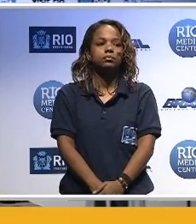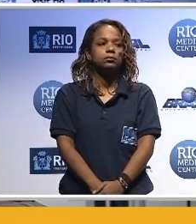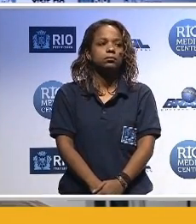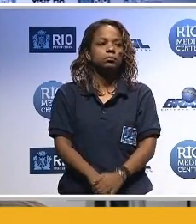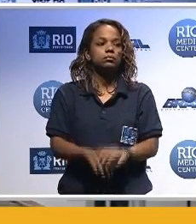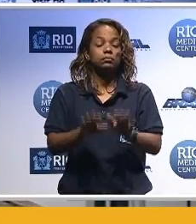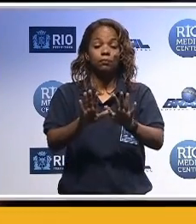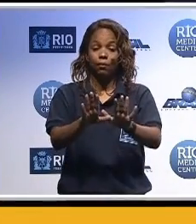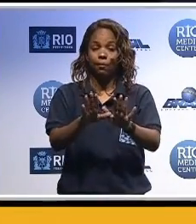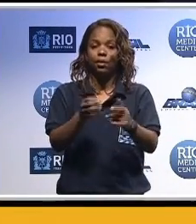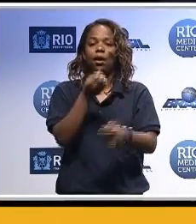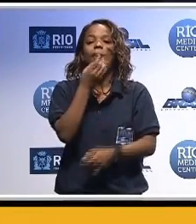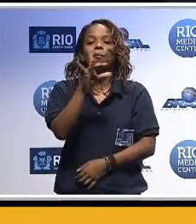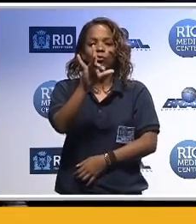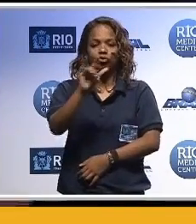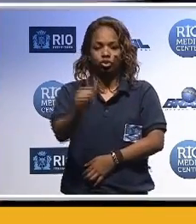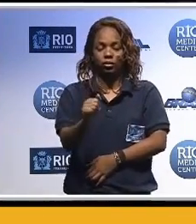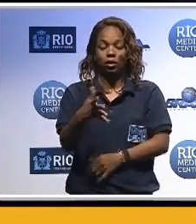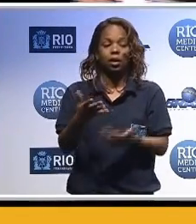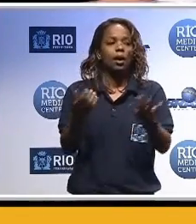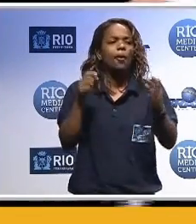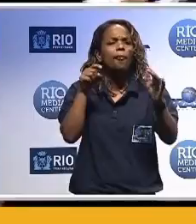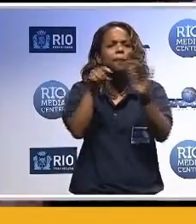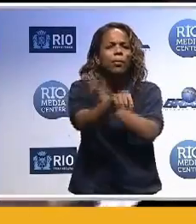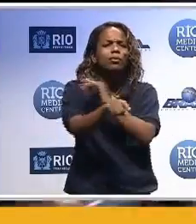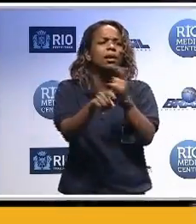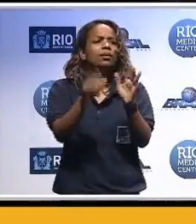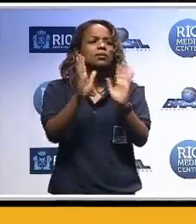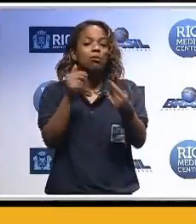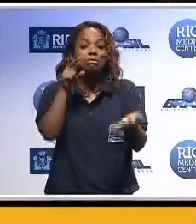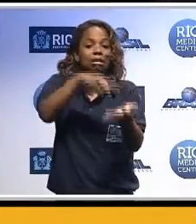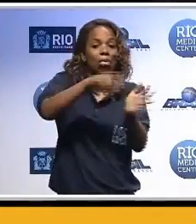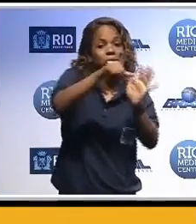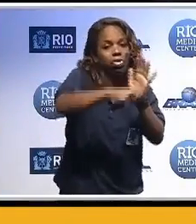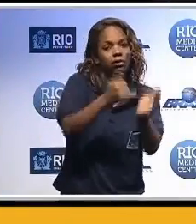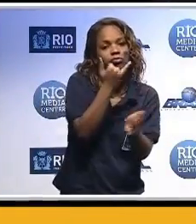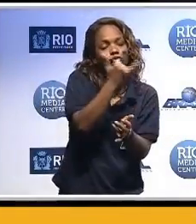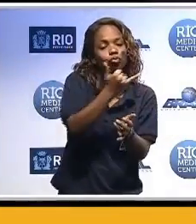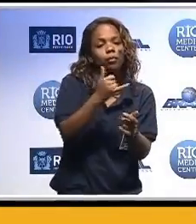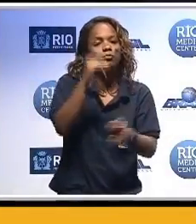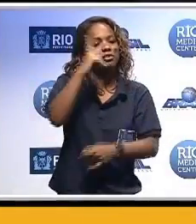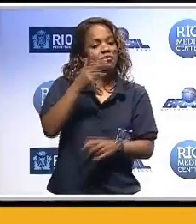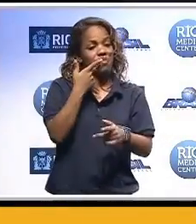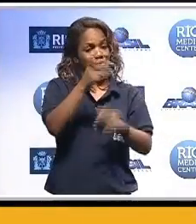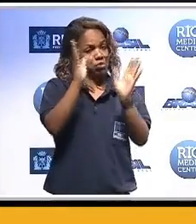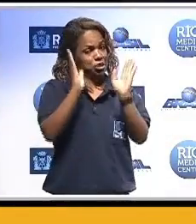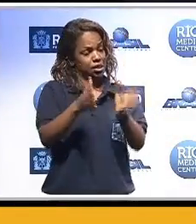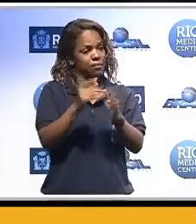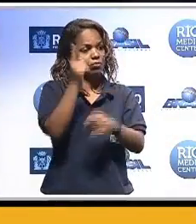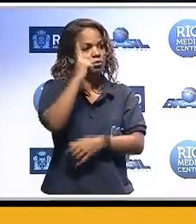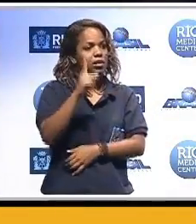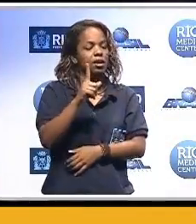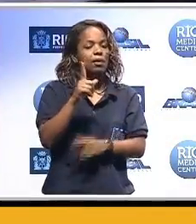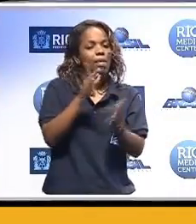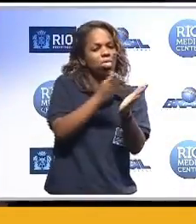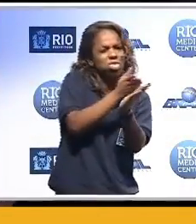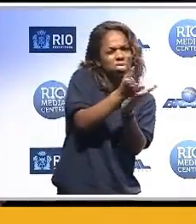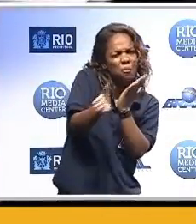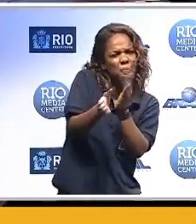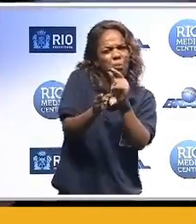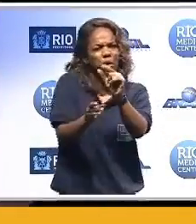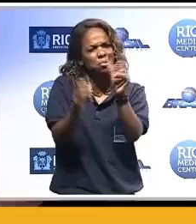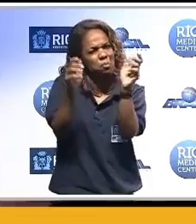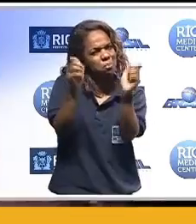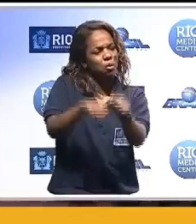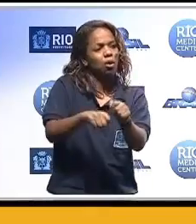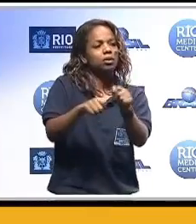Pronto. Bom dia. Seguinte, é que eu cheguei tarde, eu não sei se foi citado, mas Foz do Iguaçu, né,